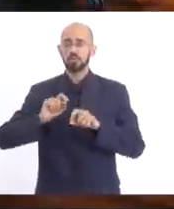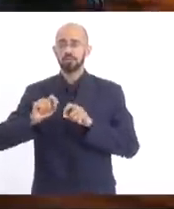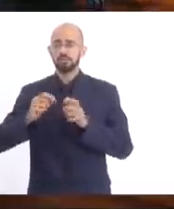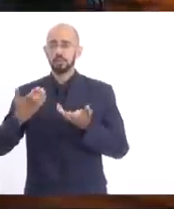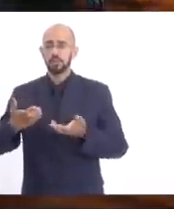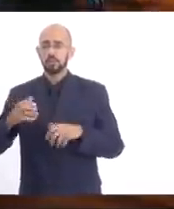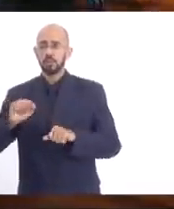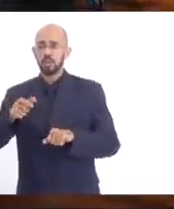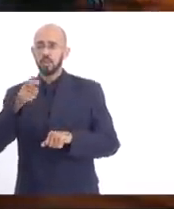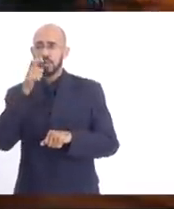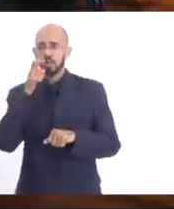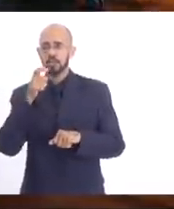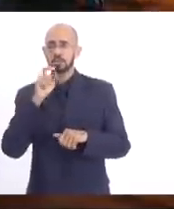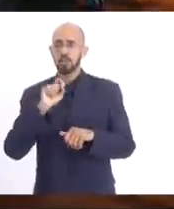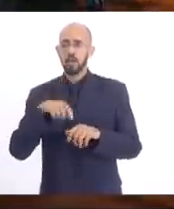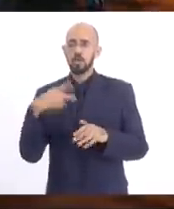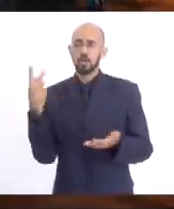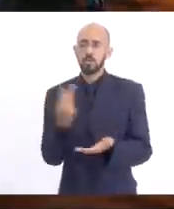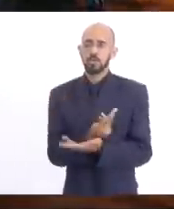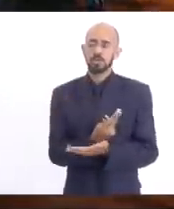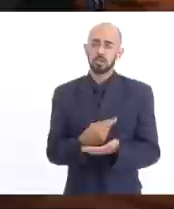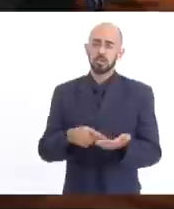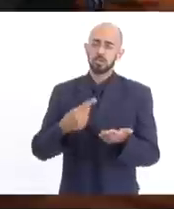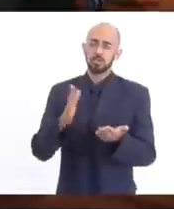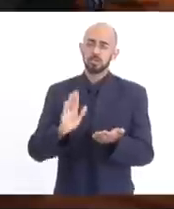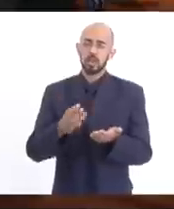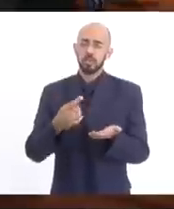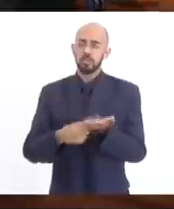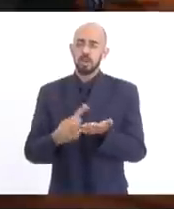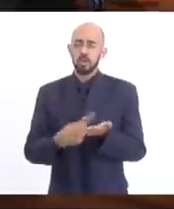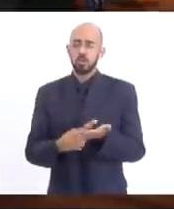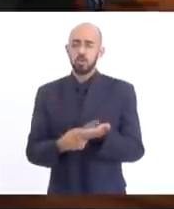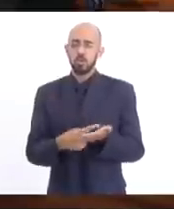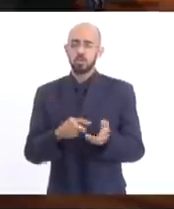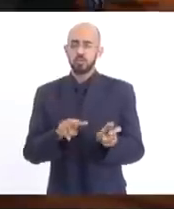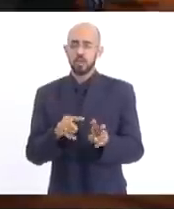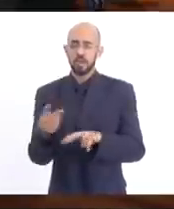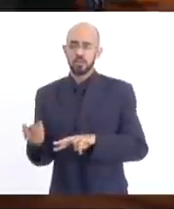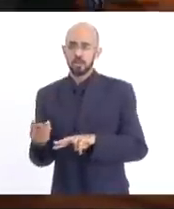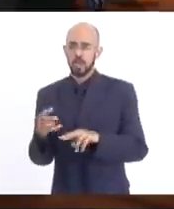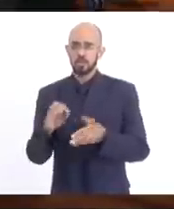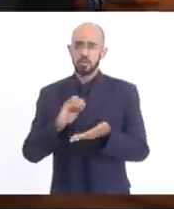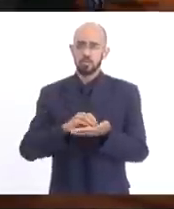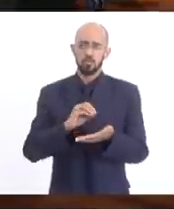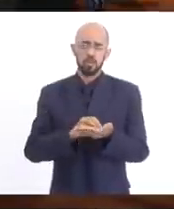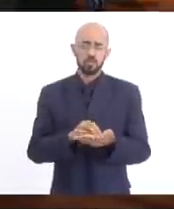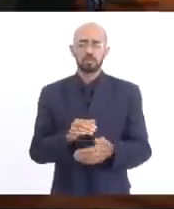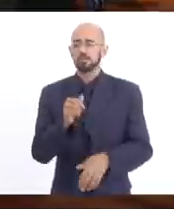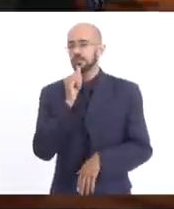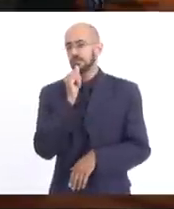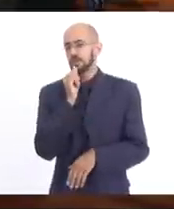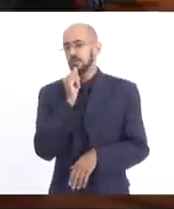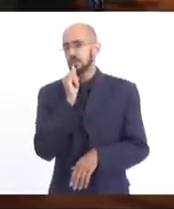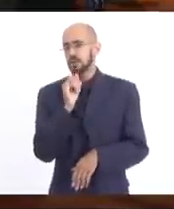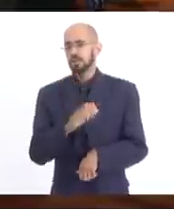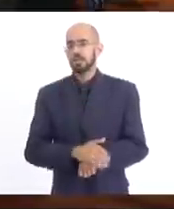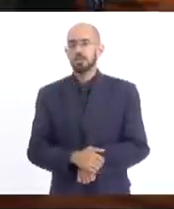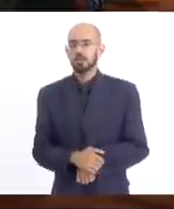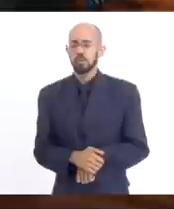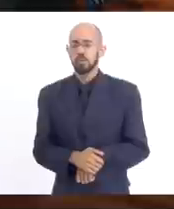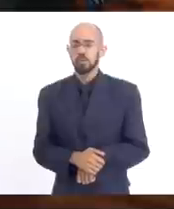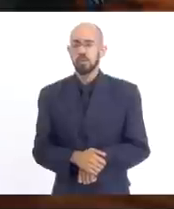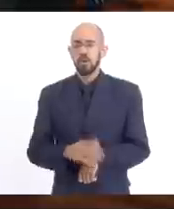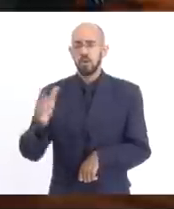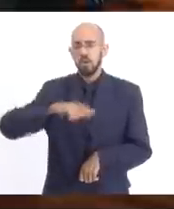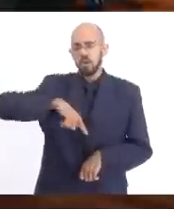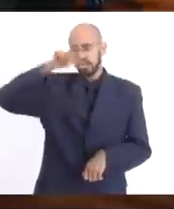chamar a atenção àquilo que já houve acordo e que tinha sido encaminhado como pendências. Por exemplo, o deputado Luiz Paulo